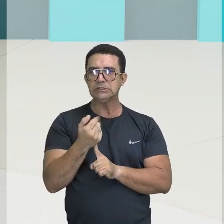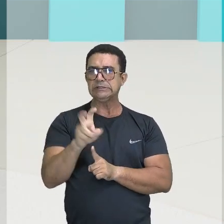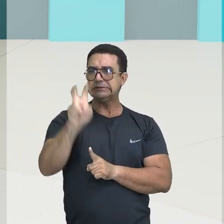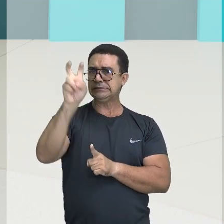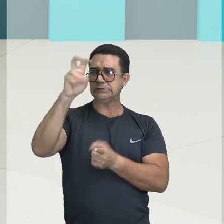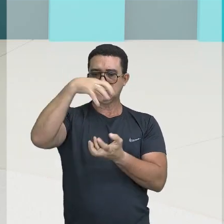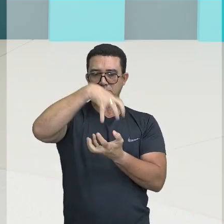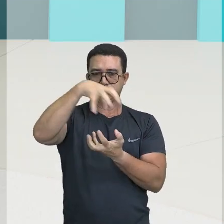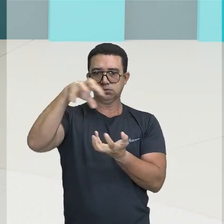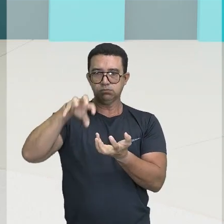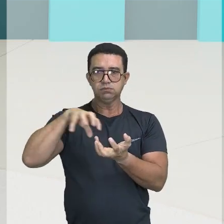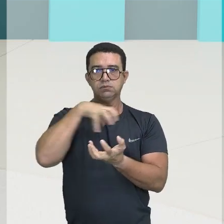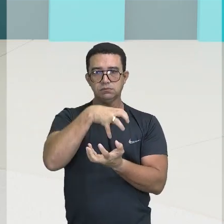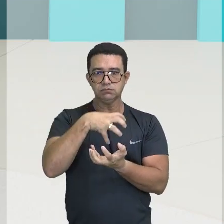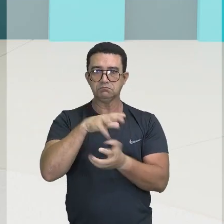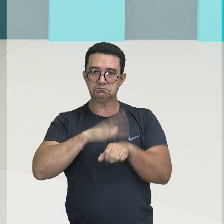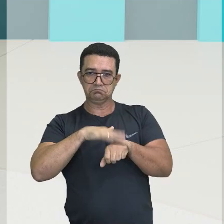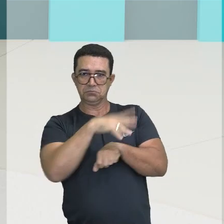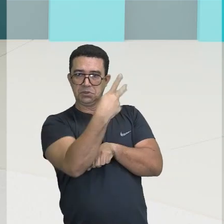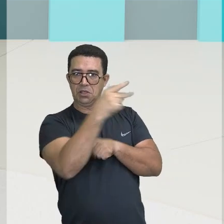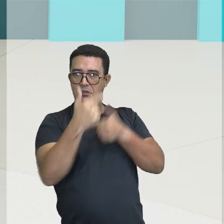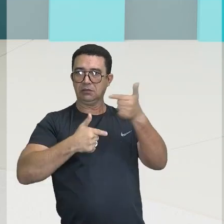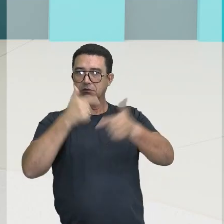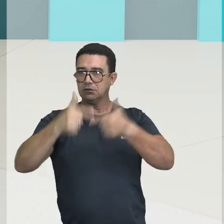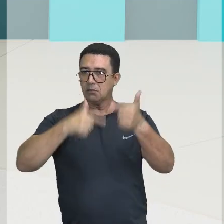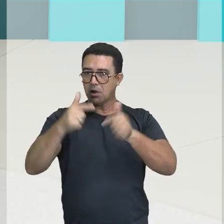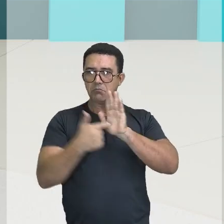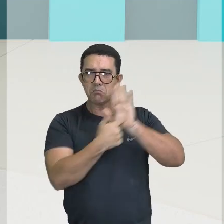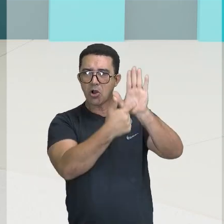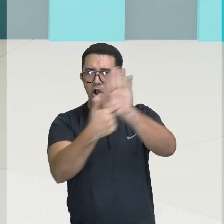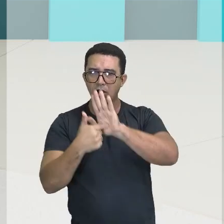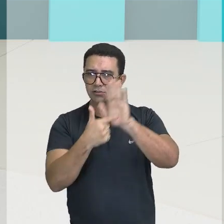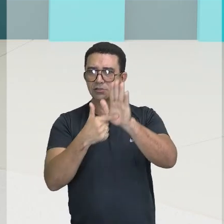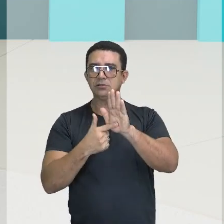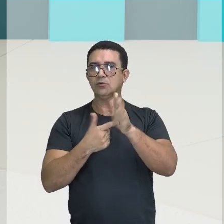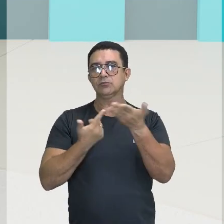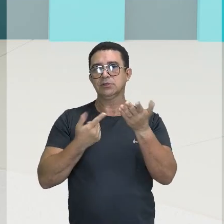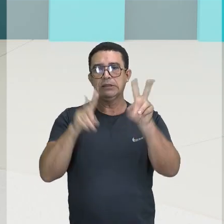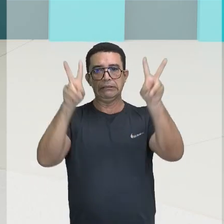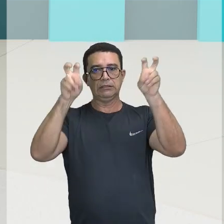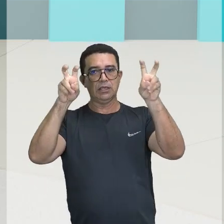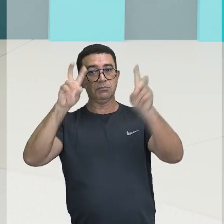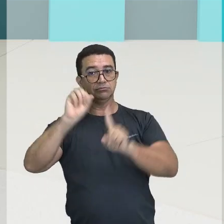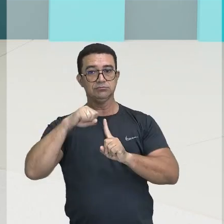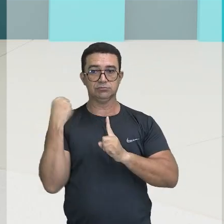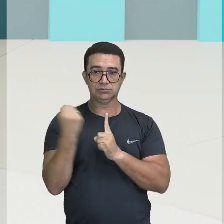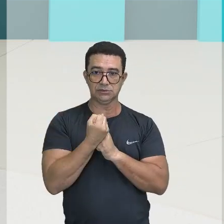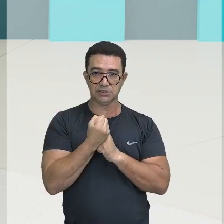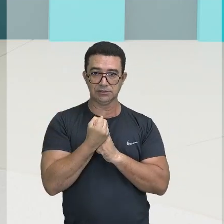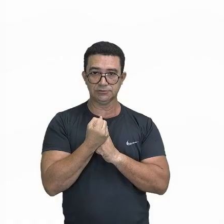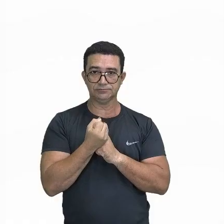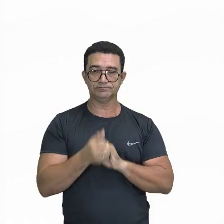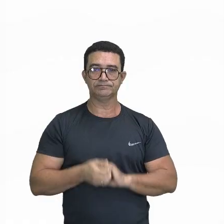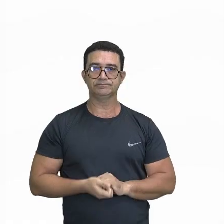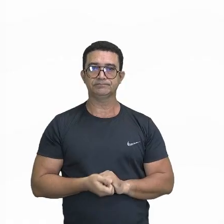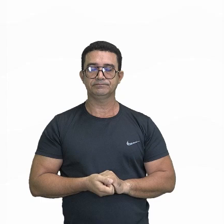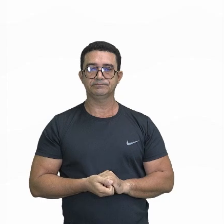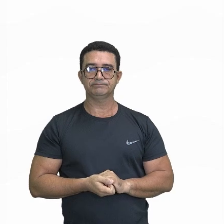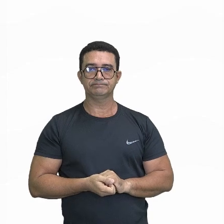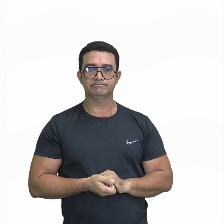continentes, e suas obras sempre emitem mensagens sobre questões sociais. O